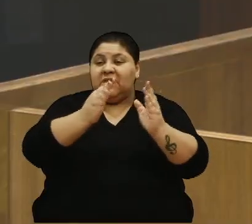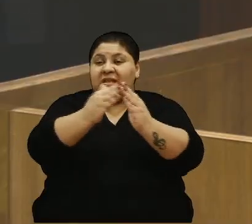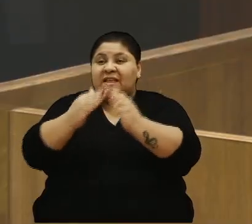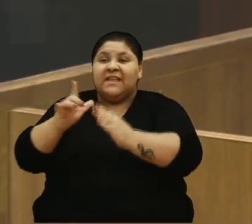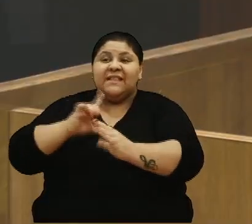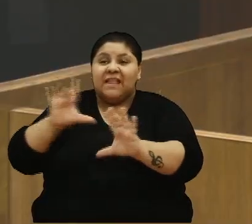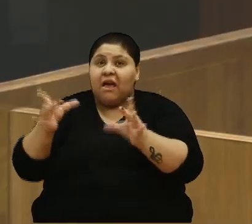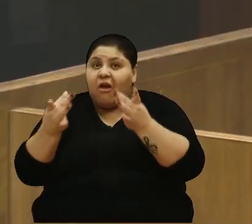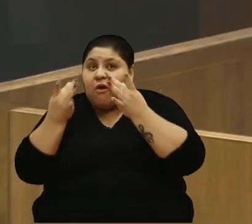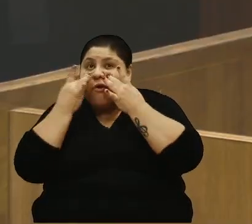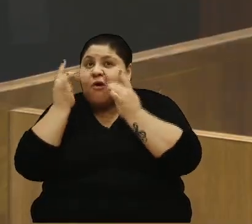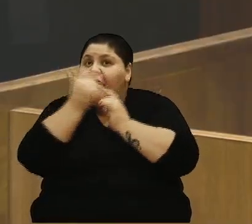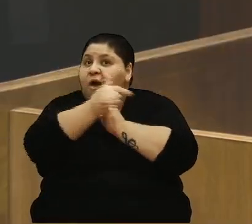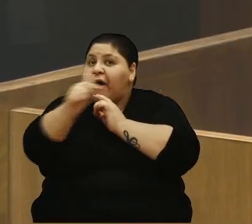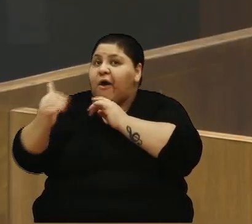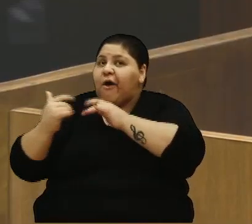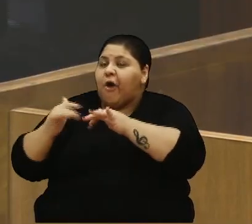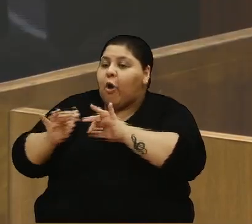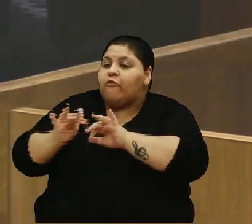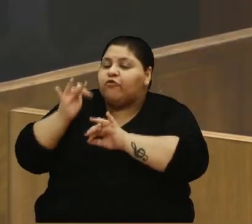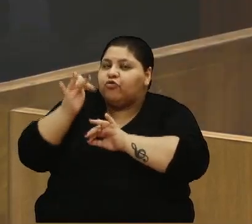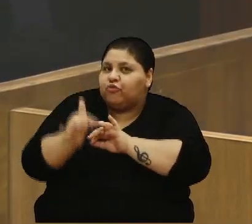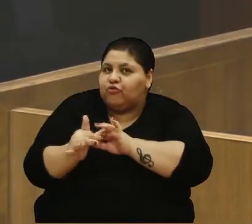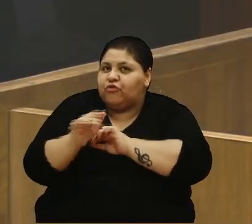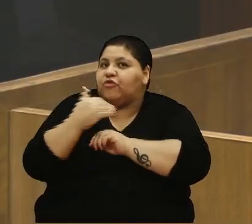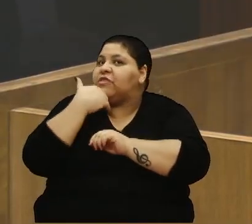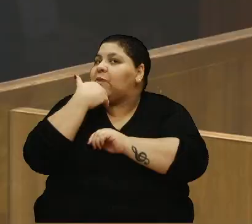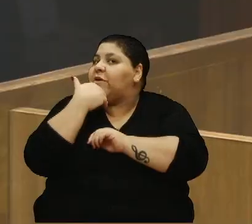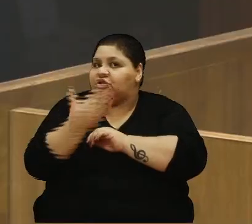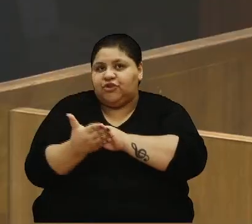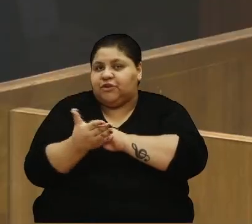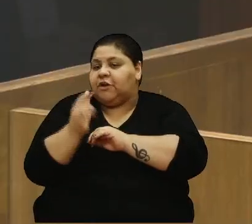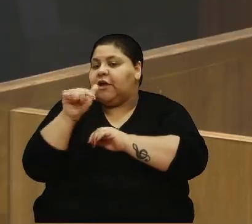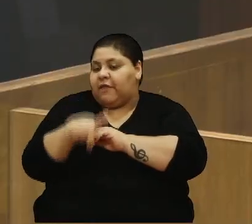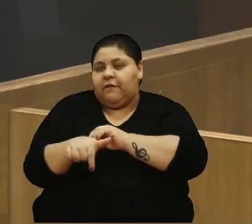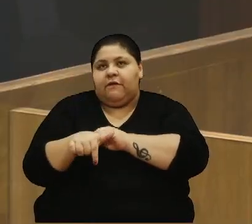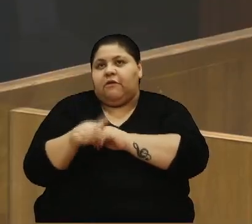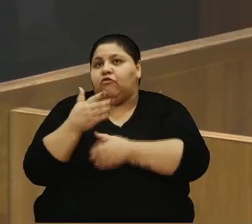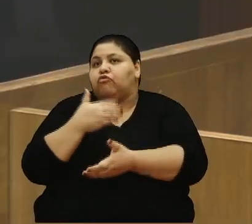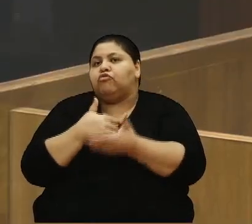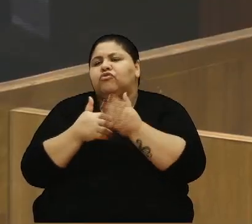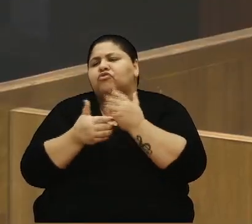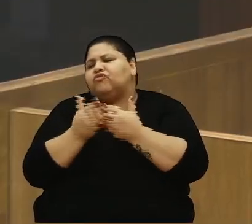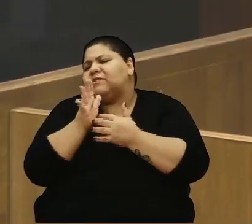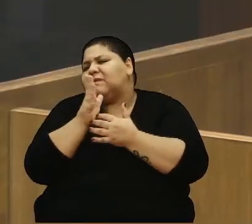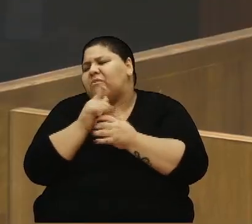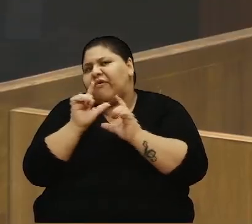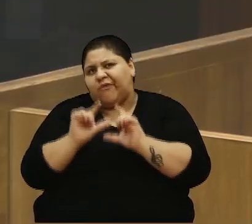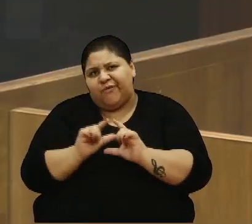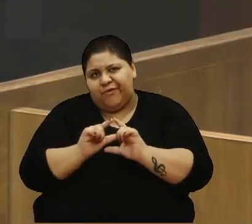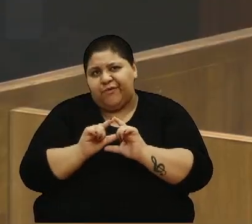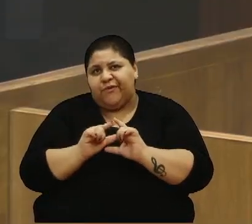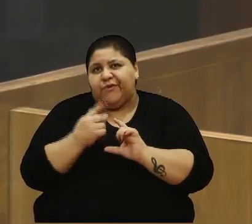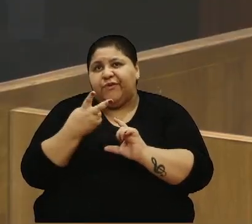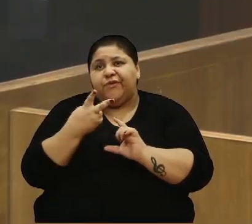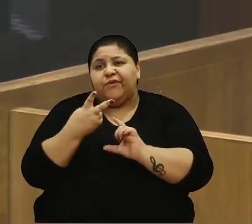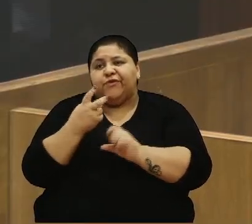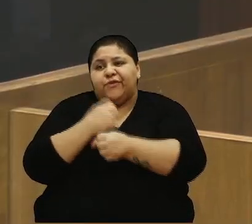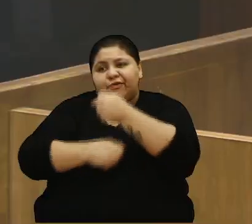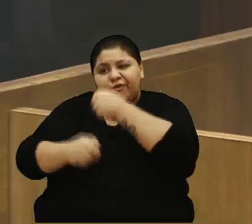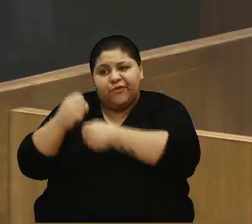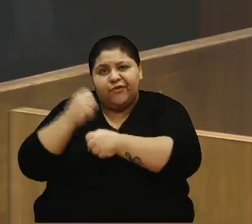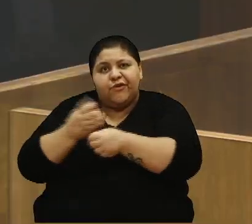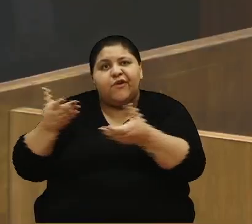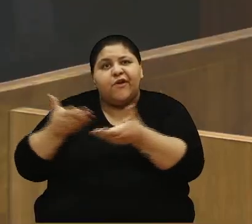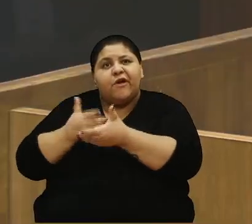estar atentos a outros movimentos, ao futuro. Não adianta a gente ver que tudo demora um pouco. Foram 2 anos atrás e